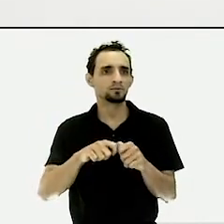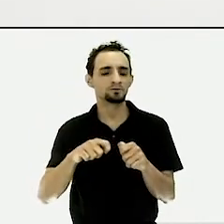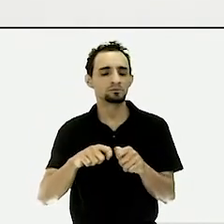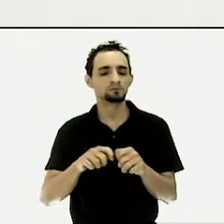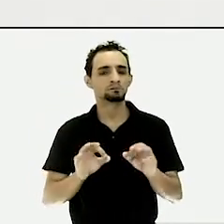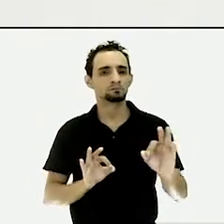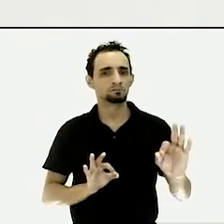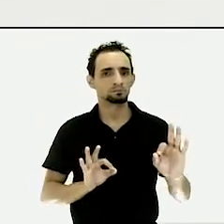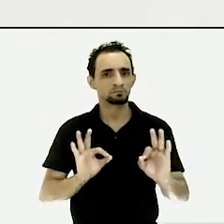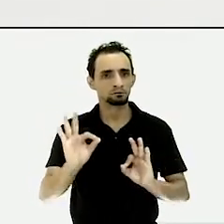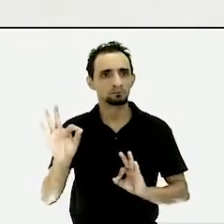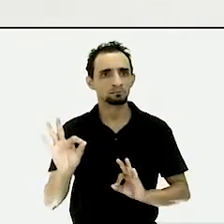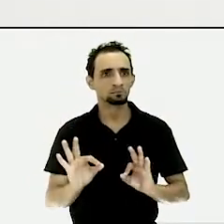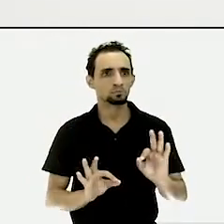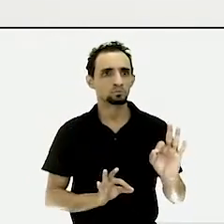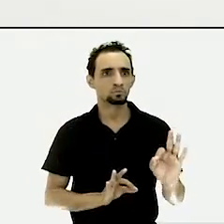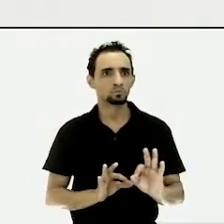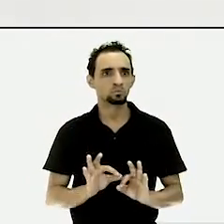que existe, mas